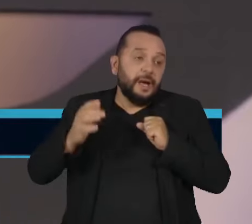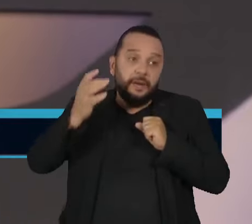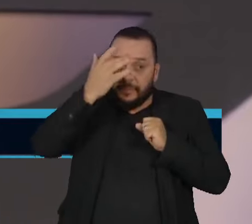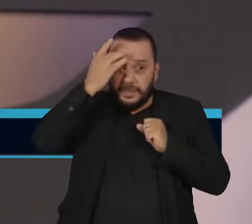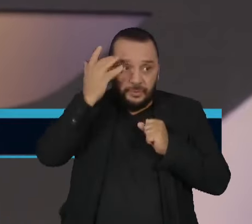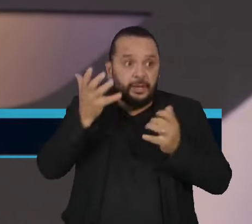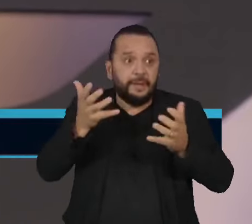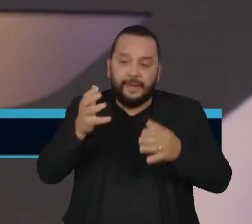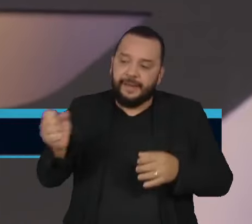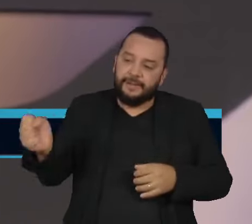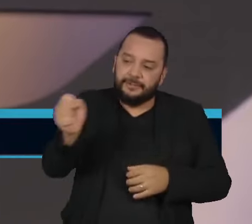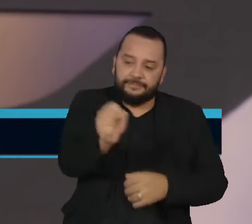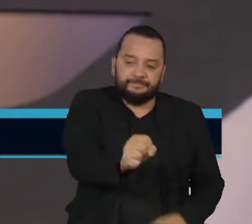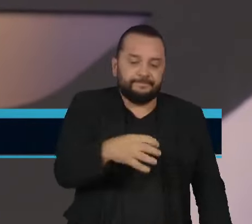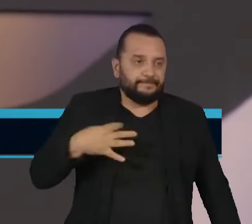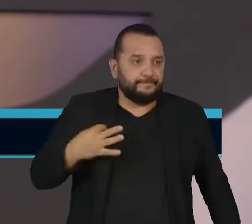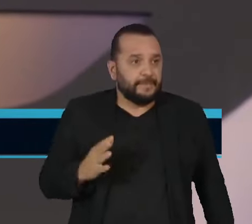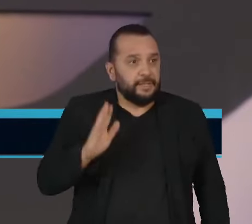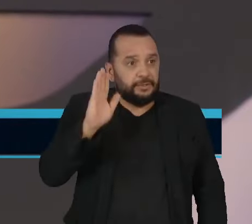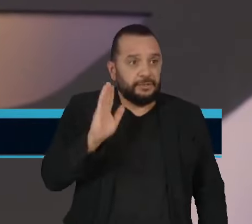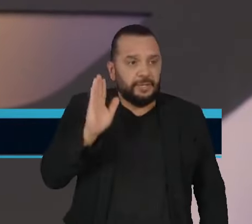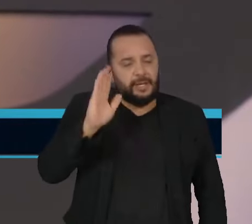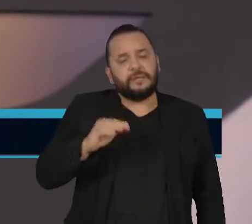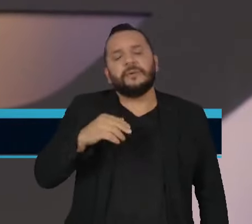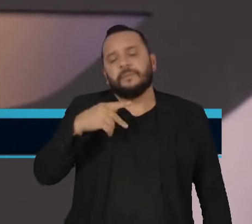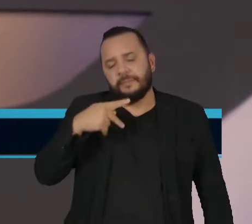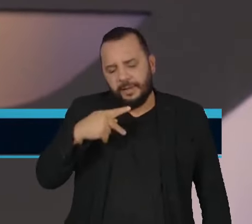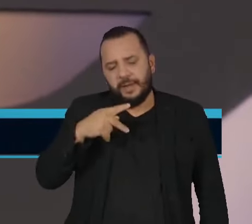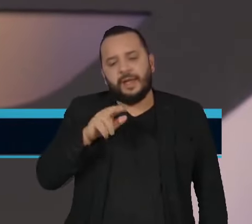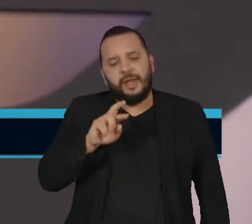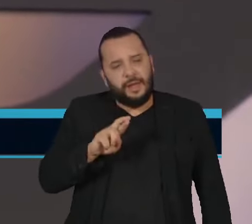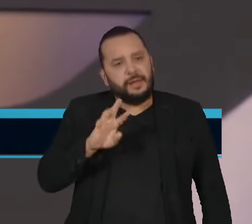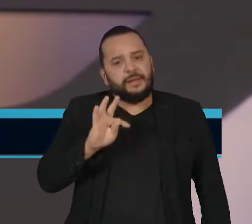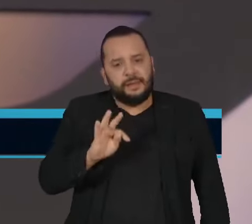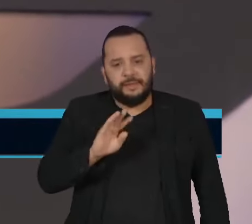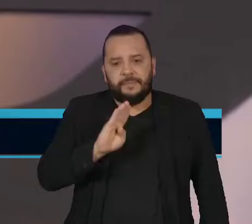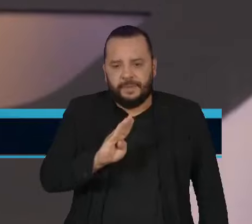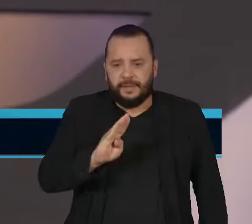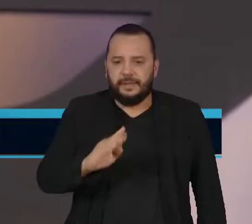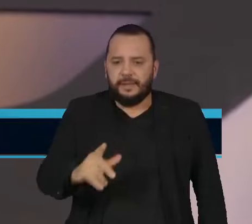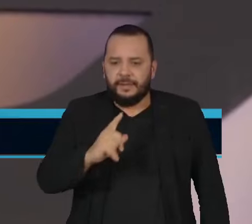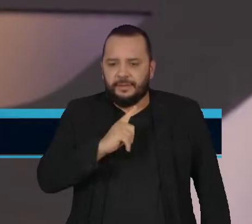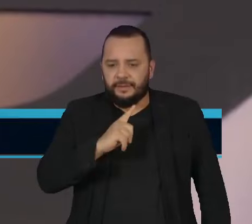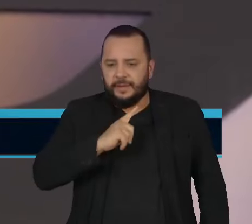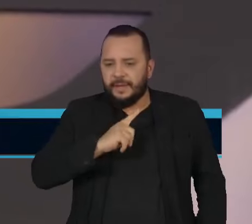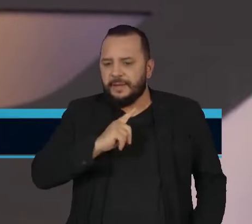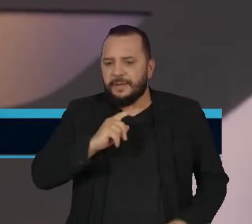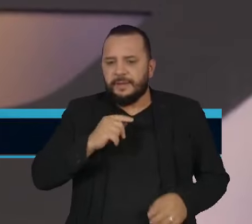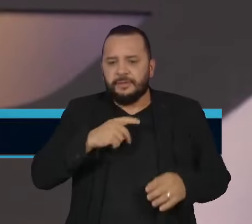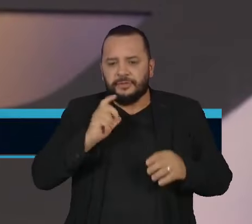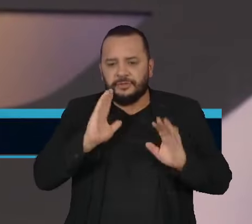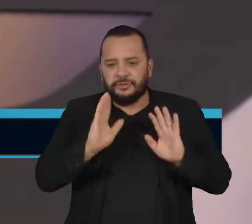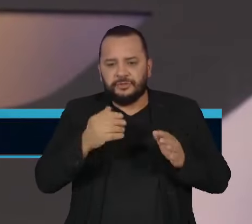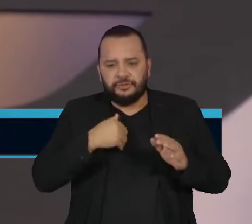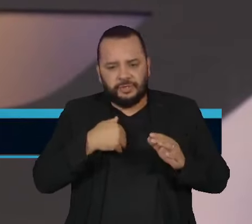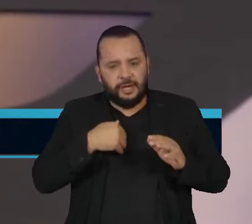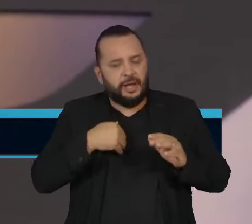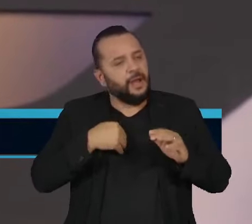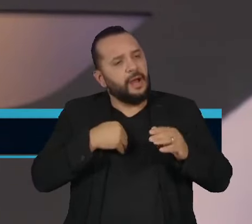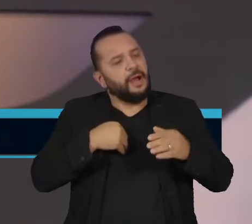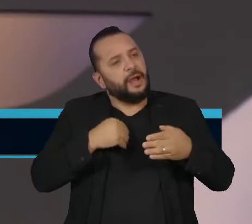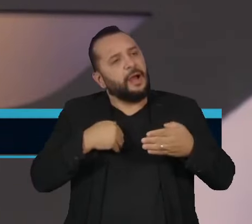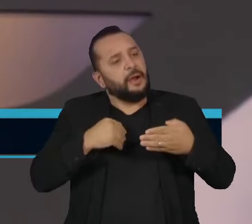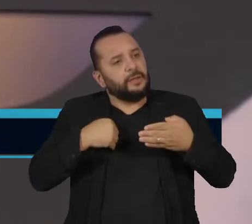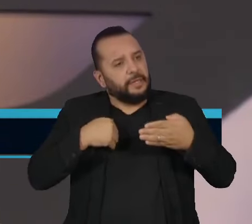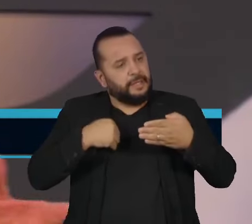aí eventualmente consegue. Tudo bem, não é que o PRTB seja o partido mais relevante da história, da longa história partidária